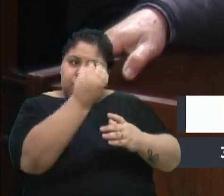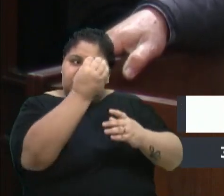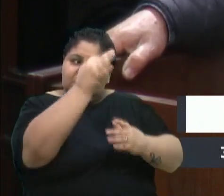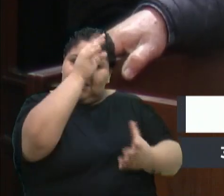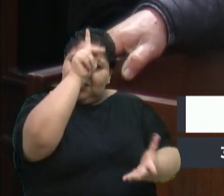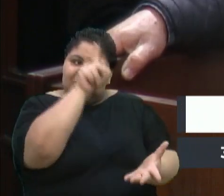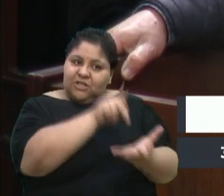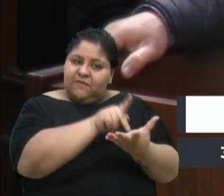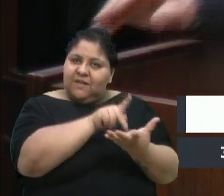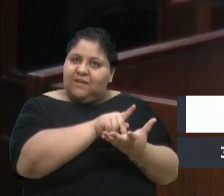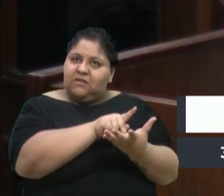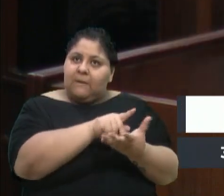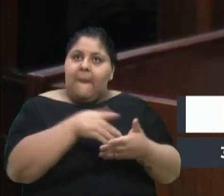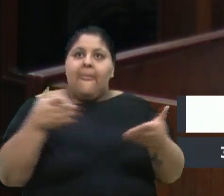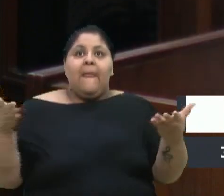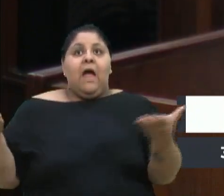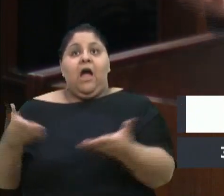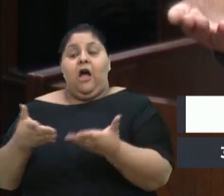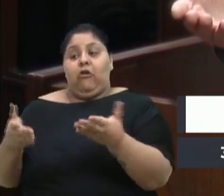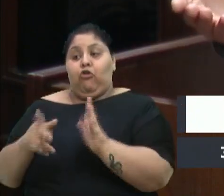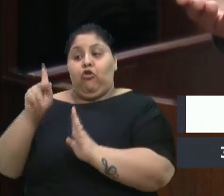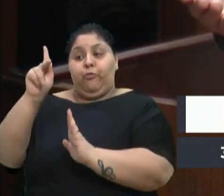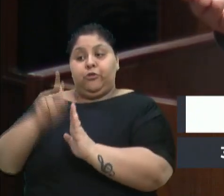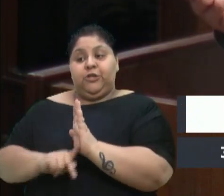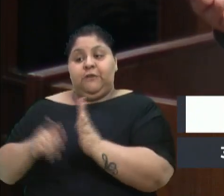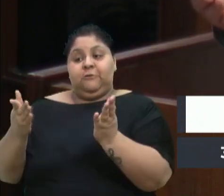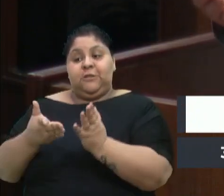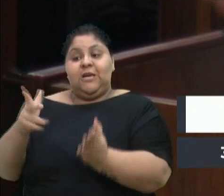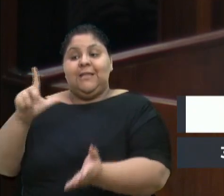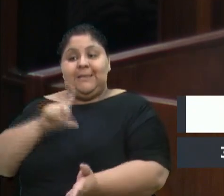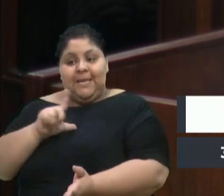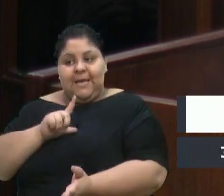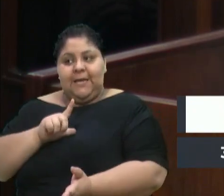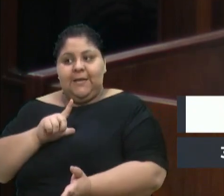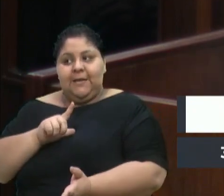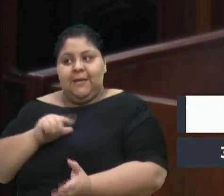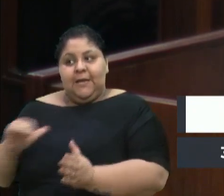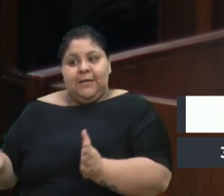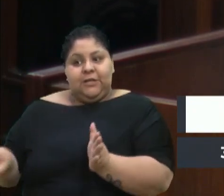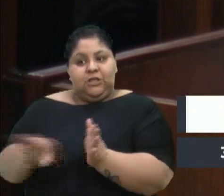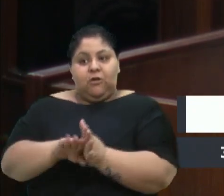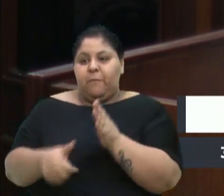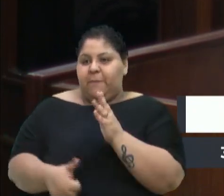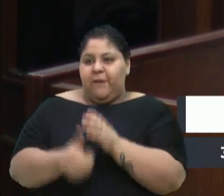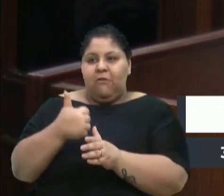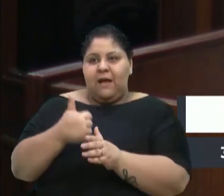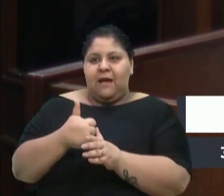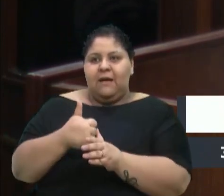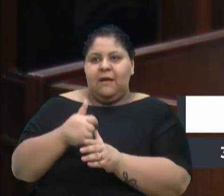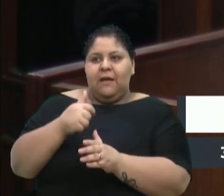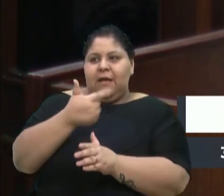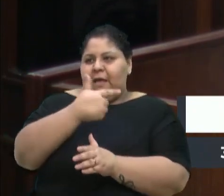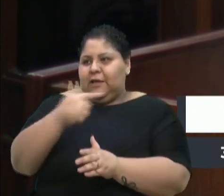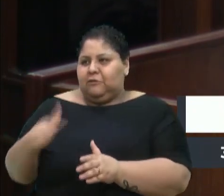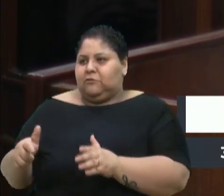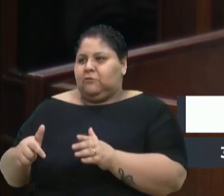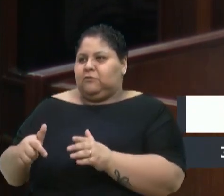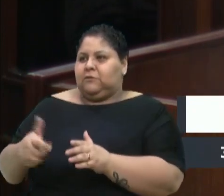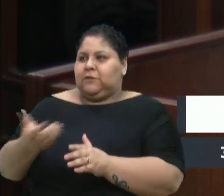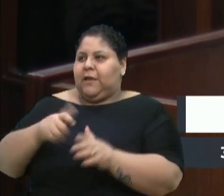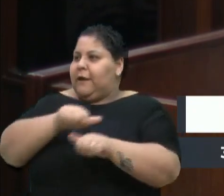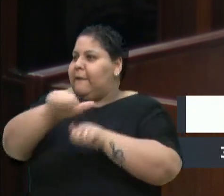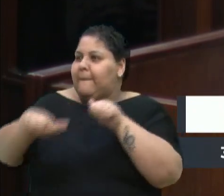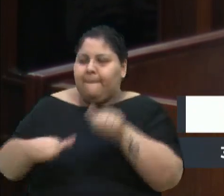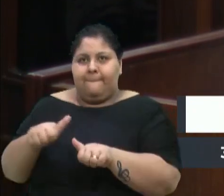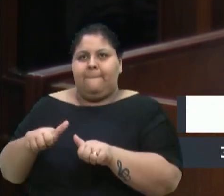já tem e que vem para melhorar, você tenta mudar, é viável, sim, mas não